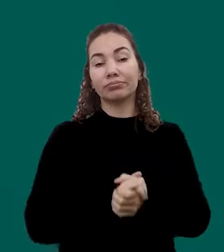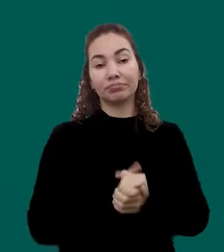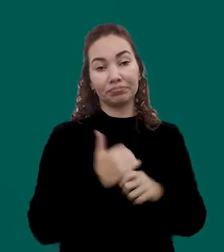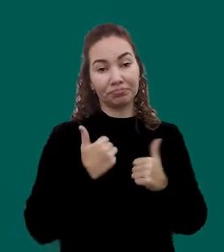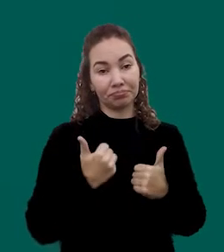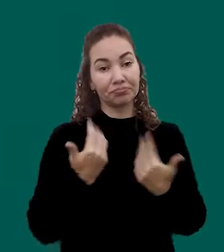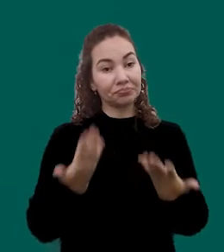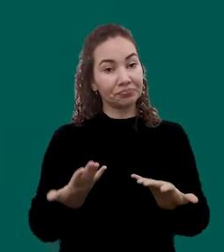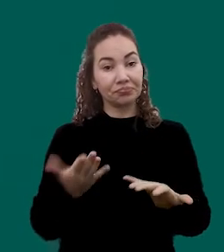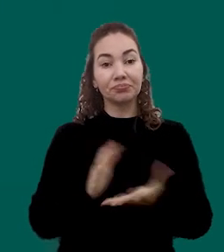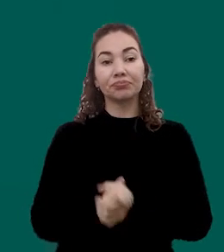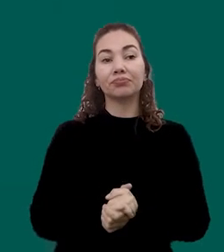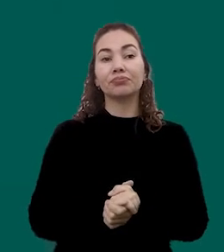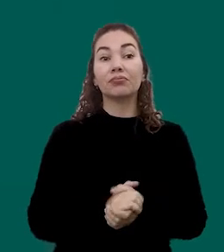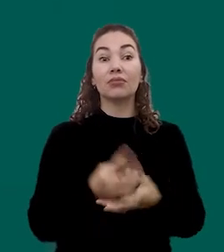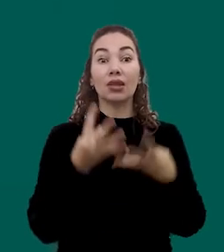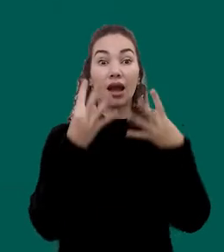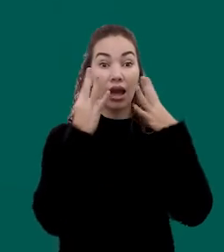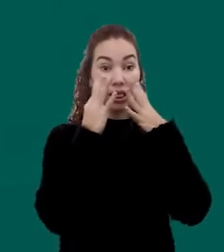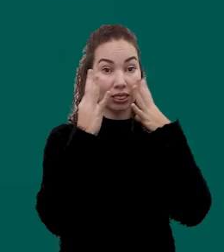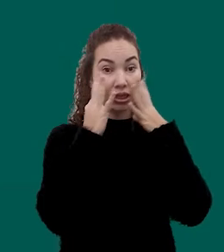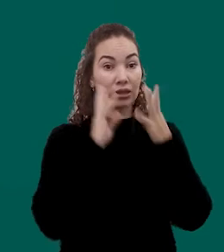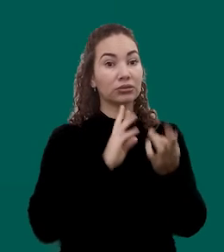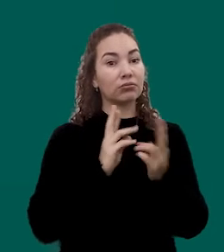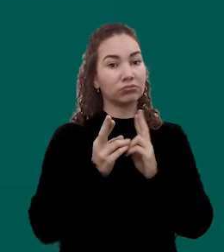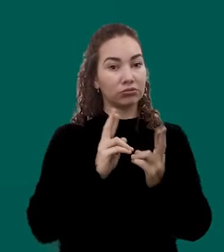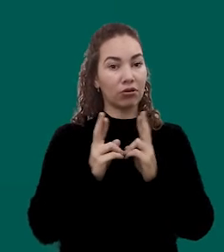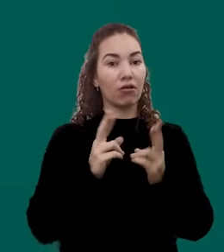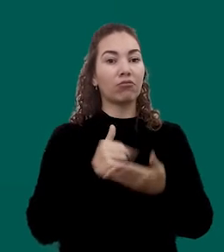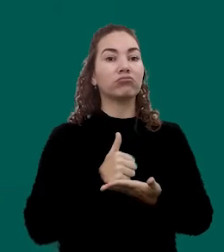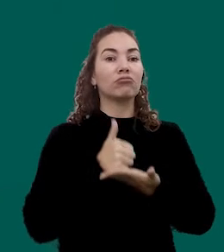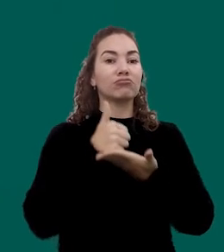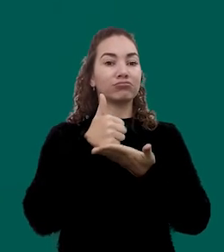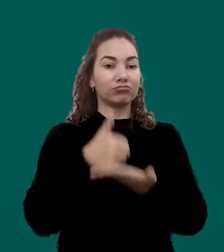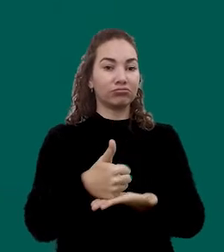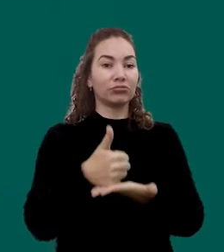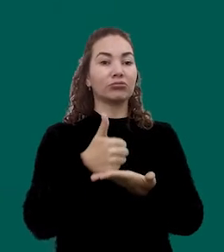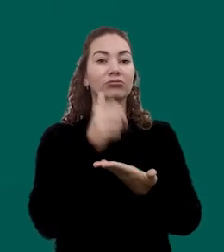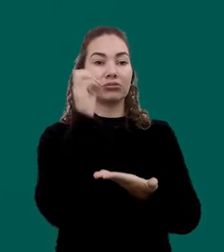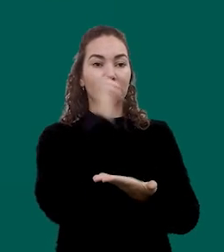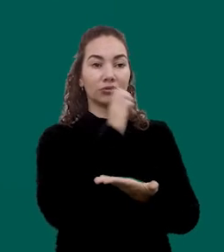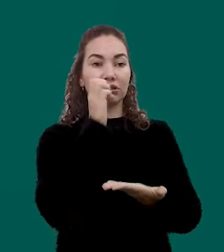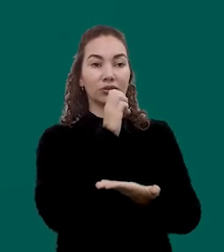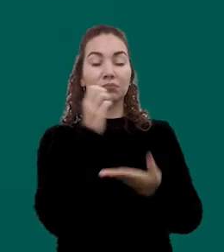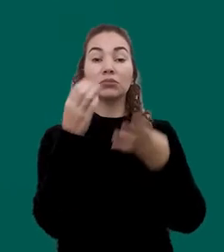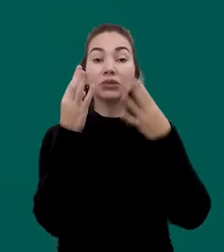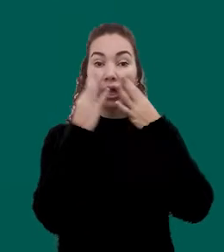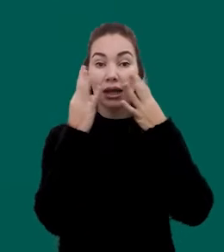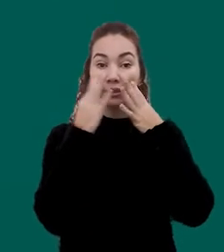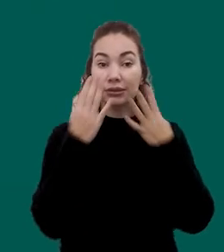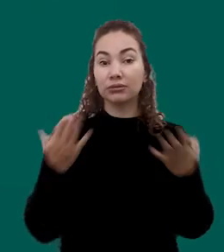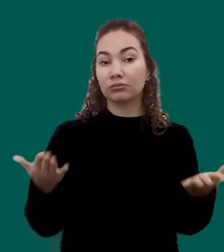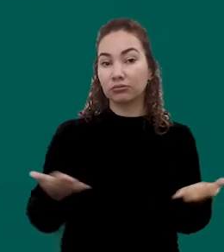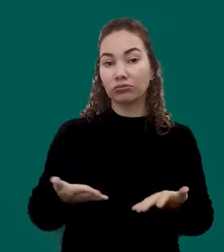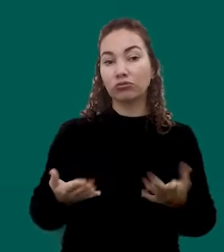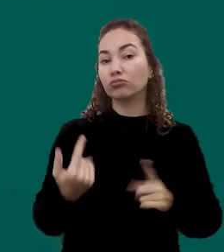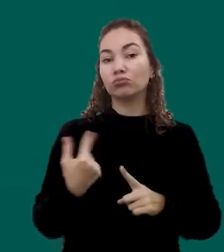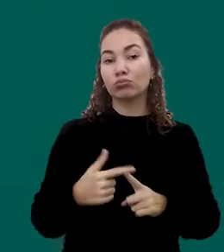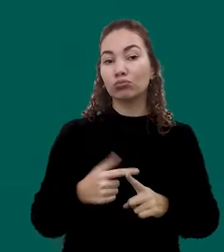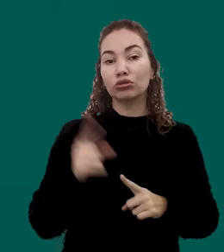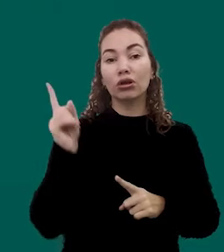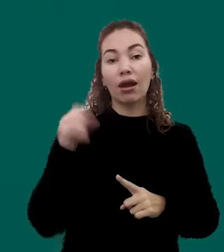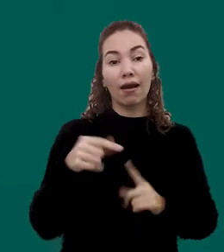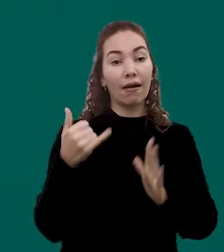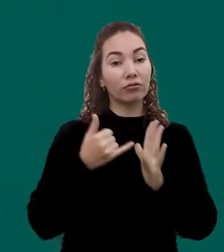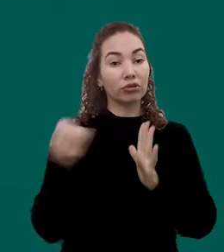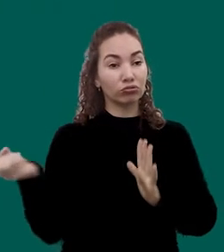certo? Então, muita atenção em relação ao auxílio emergencial, tá, pessoal? Muita atenção. Chama atenção aqui, porque é um